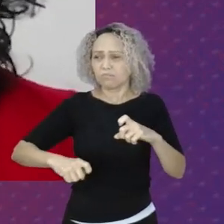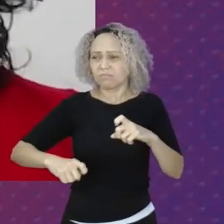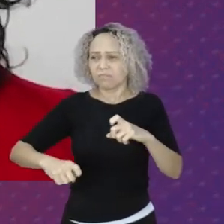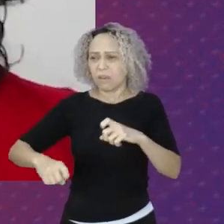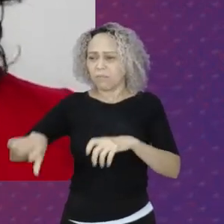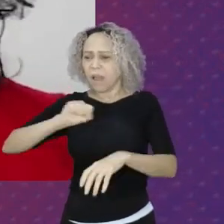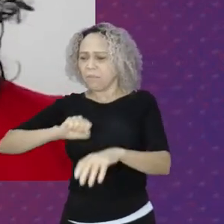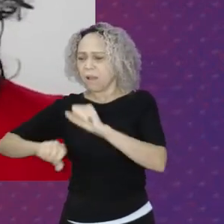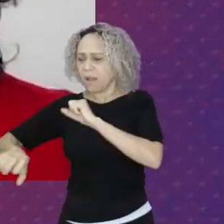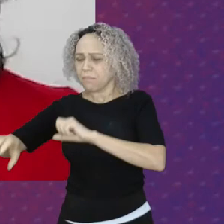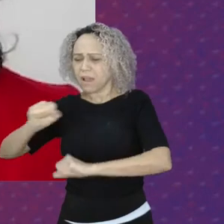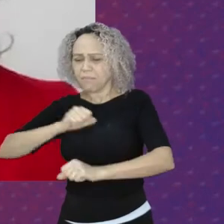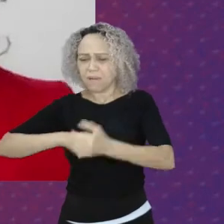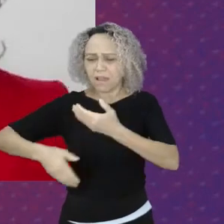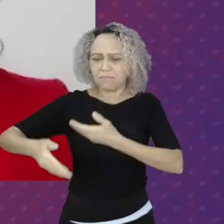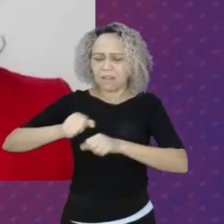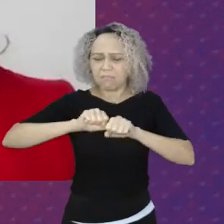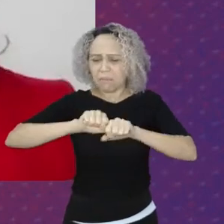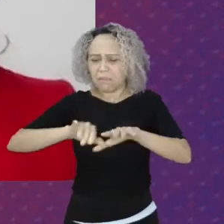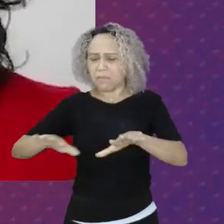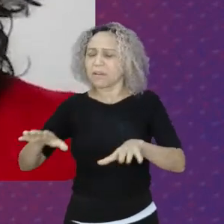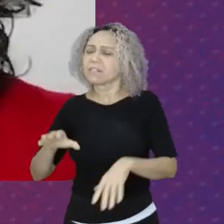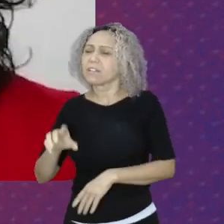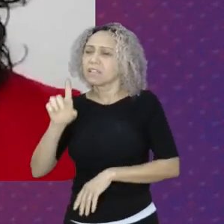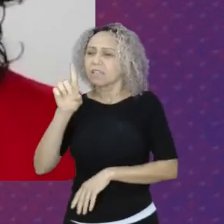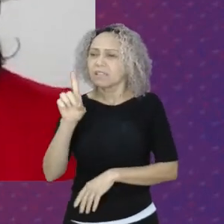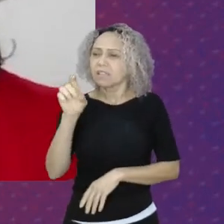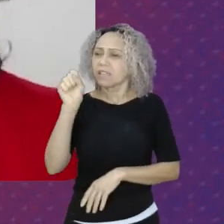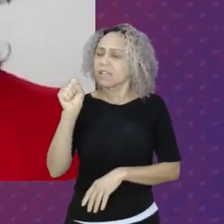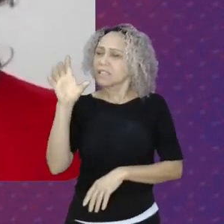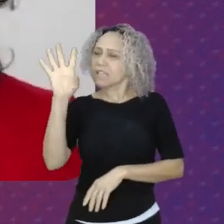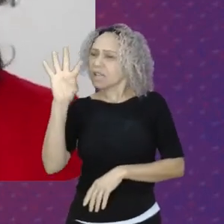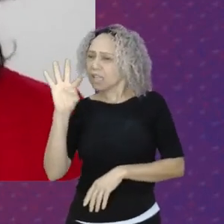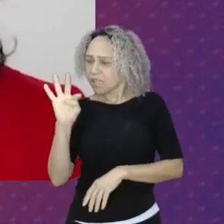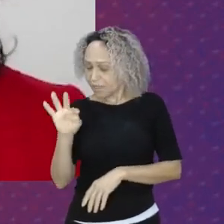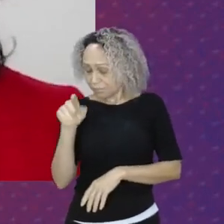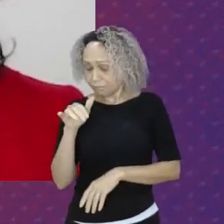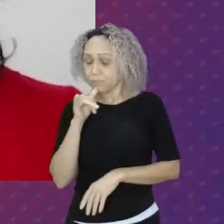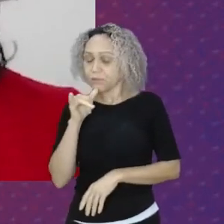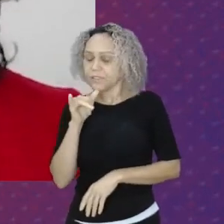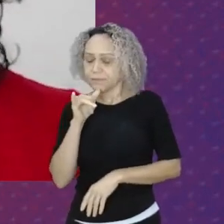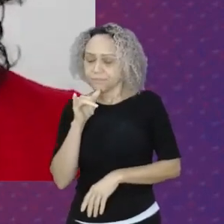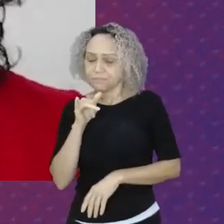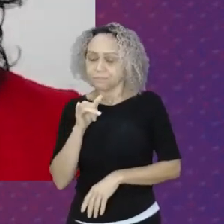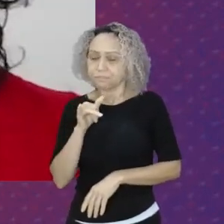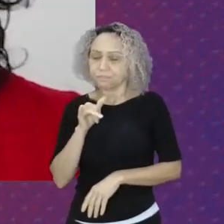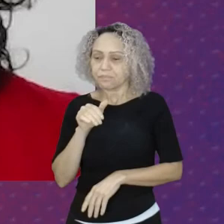Então, uma criança que chega numa unidade de saúde